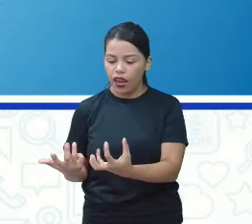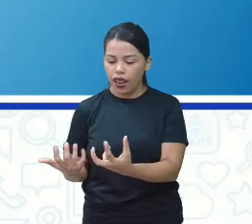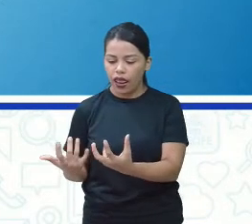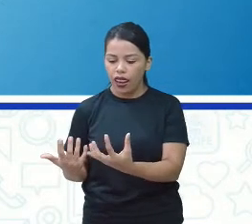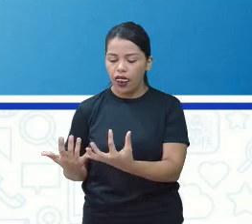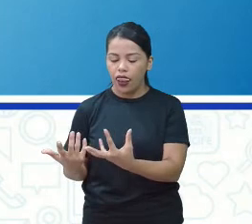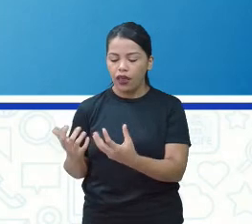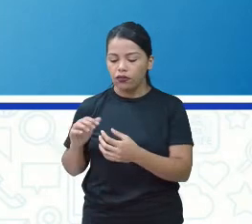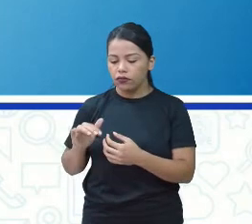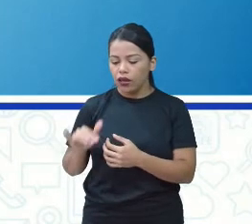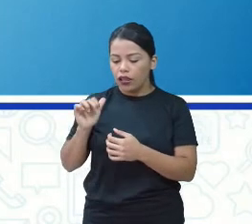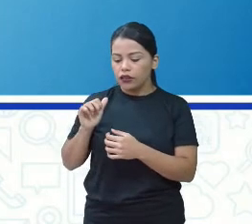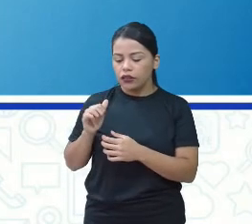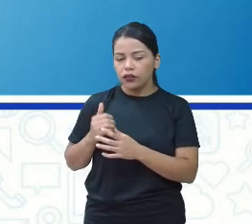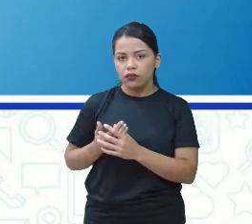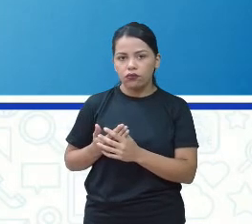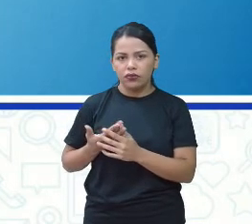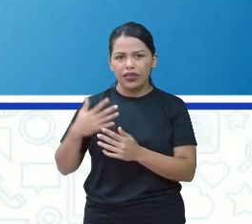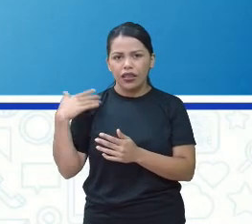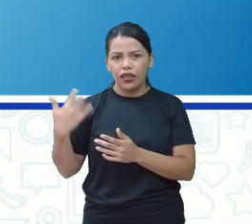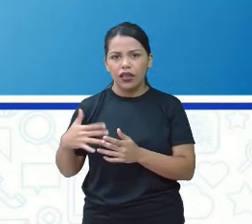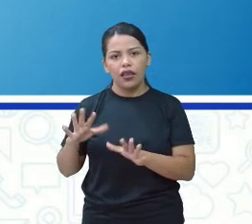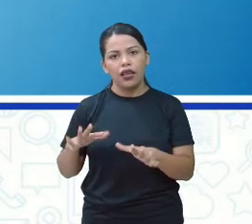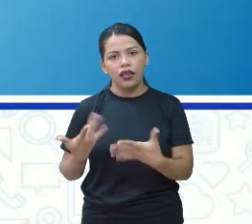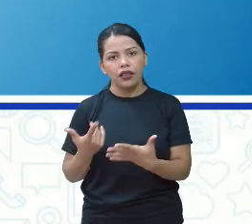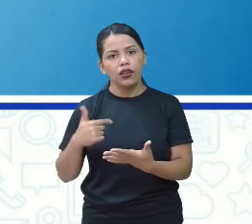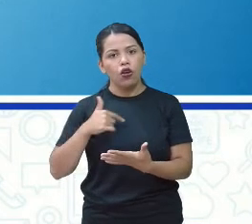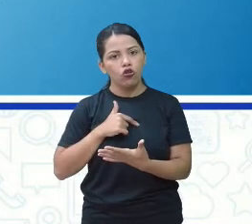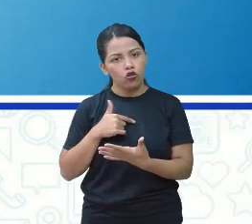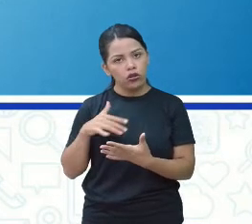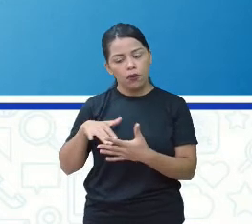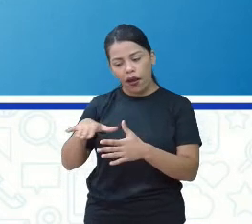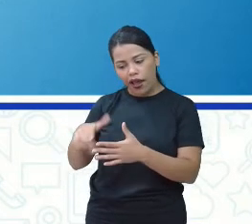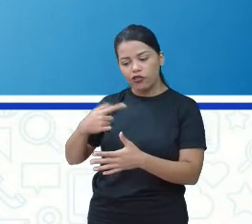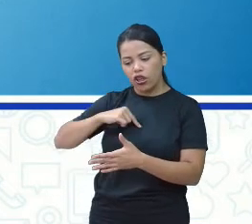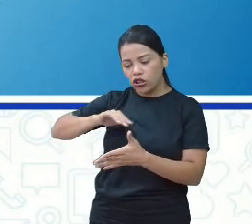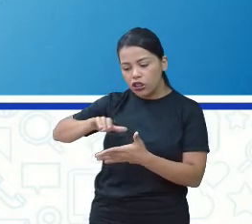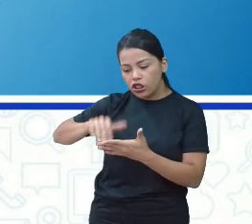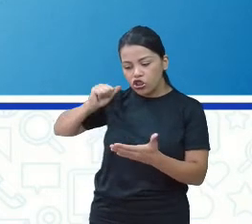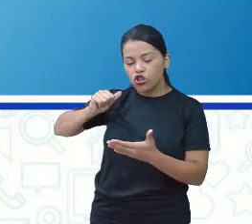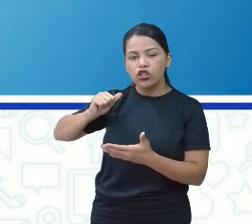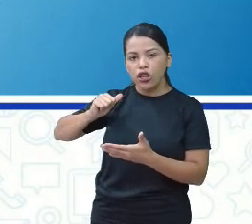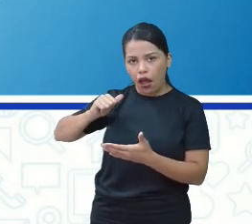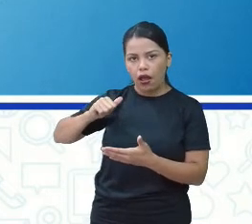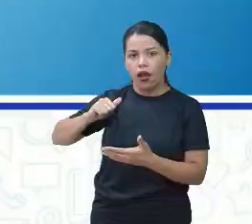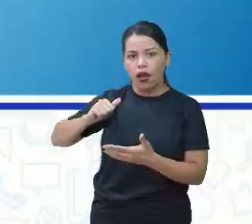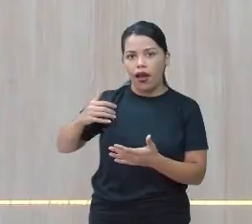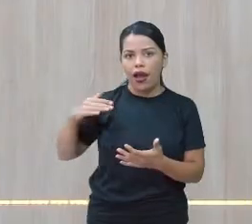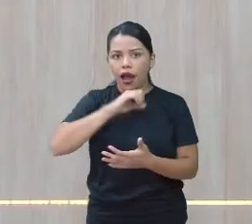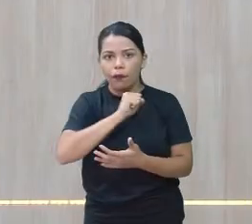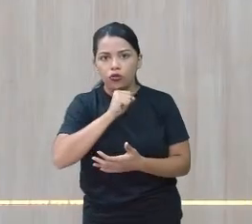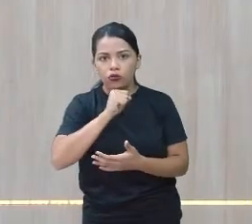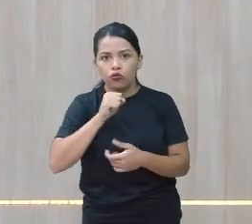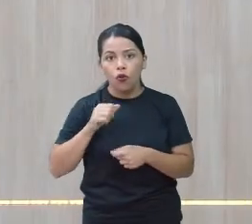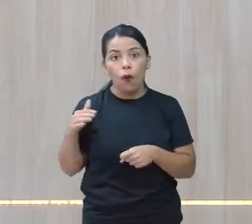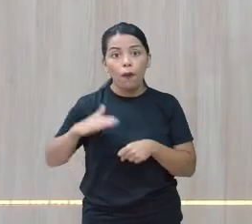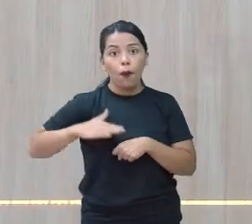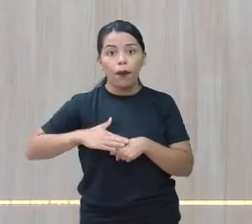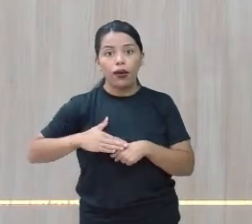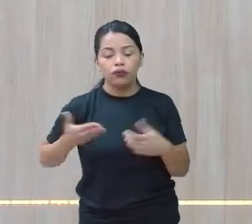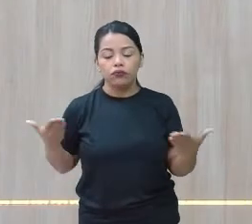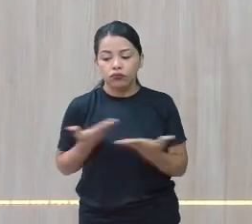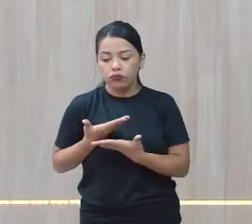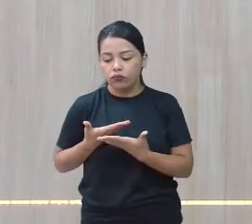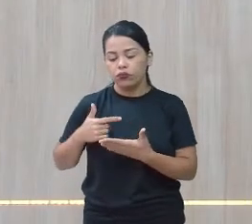resposta reflexa seja desencadeada e nossa mão seja retirada. Então, é algo aí que é instantâneo, imediato. Então,